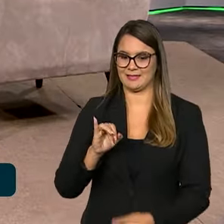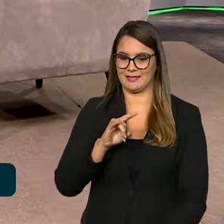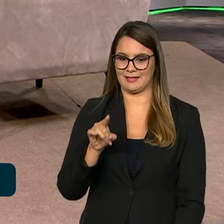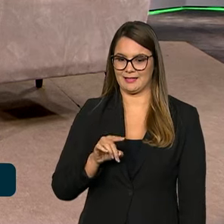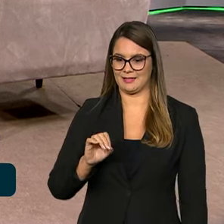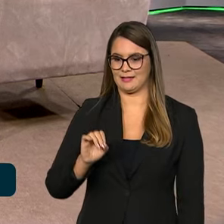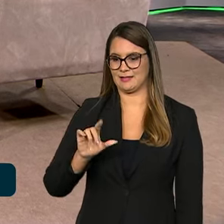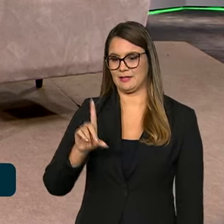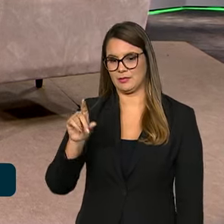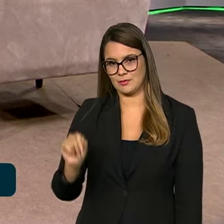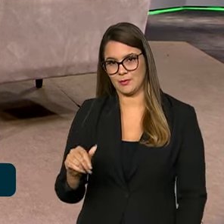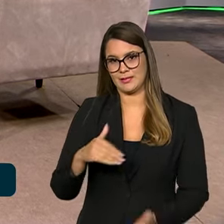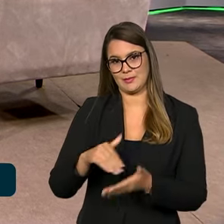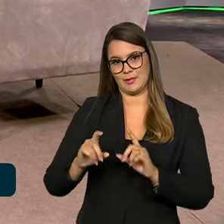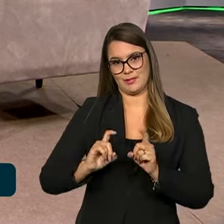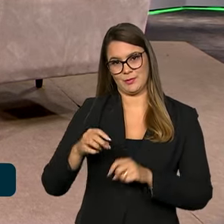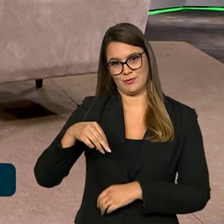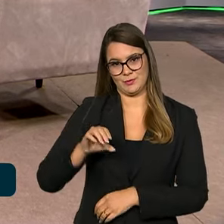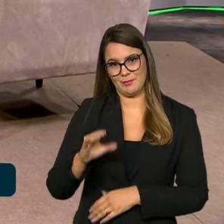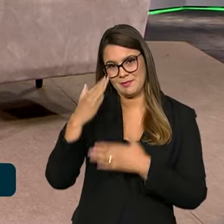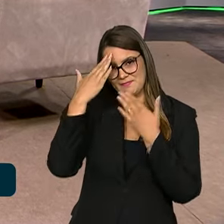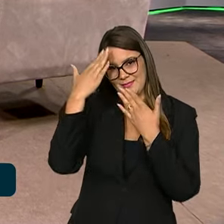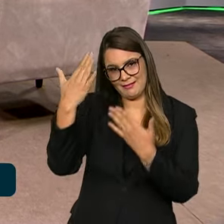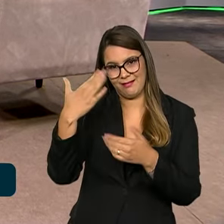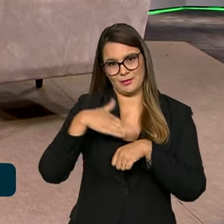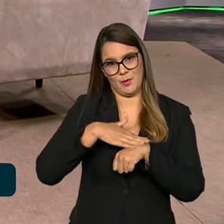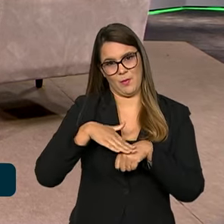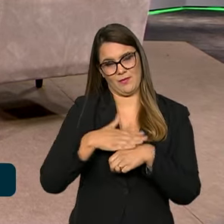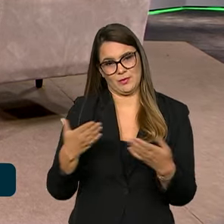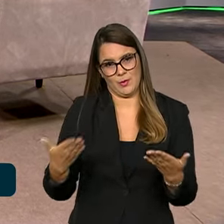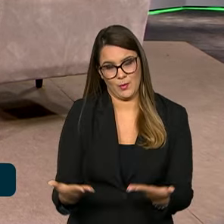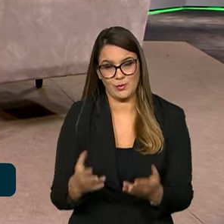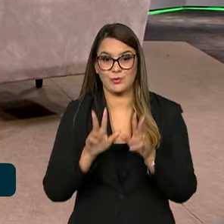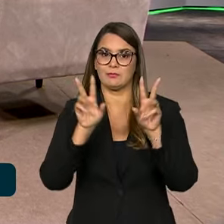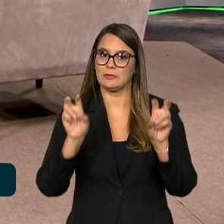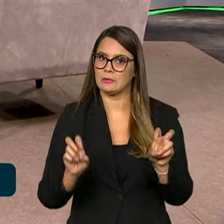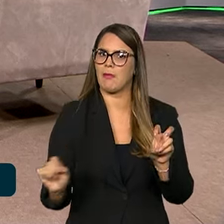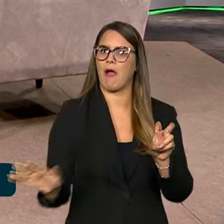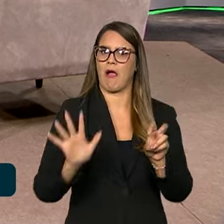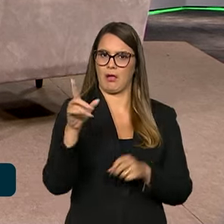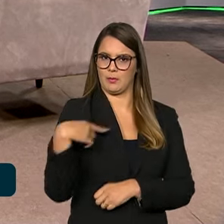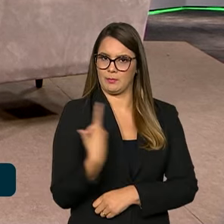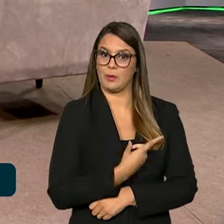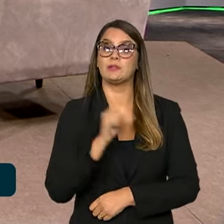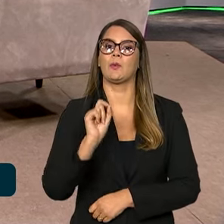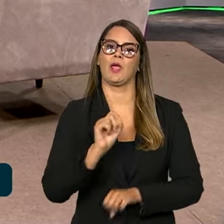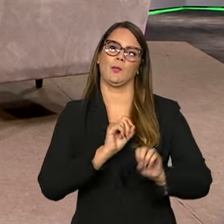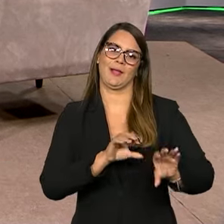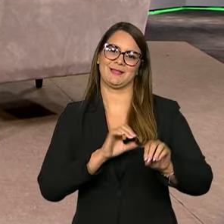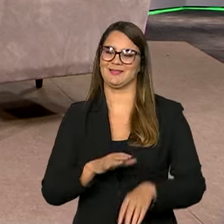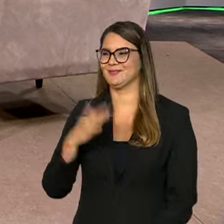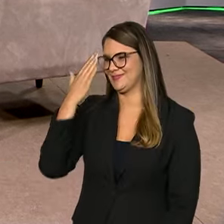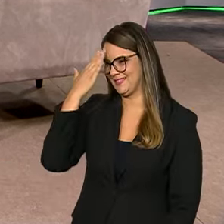cela secretária executiva do MEC muito obrigado por essa conversa a respeito de um tema tão caro para todos nós que é educação